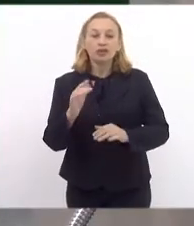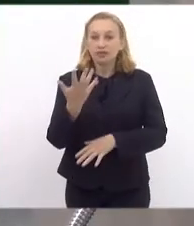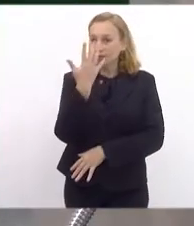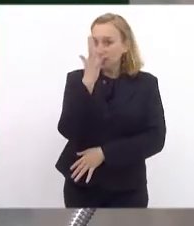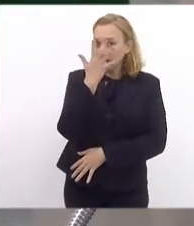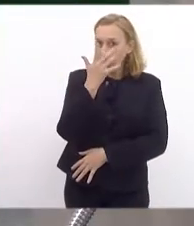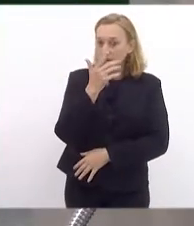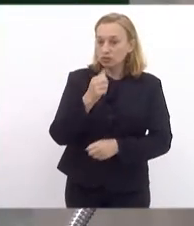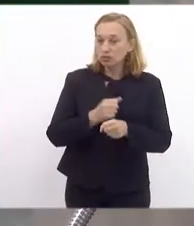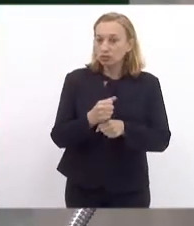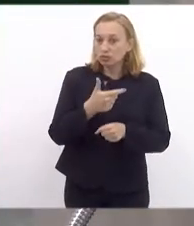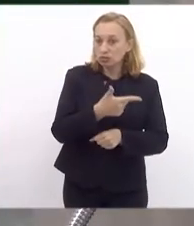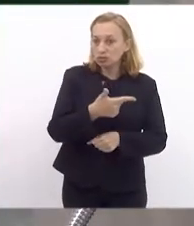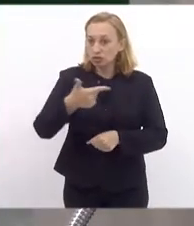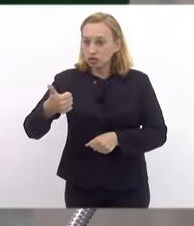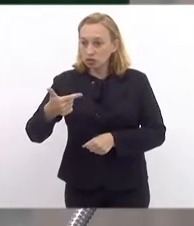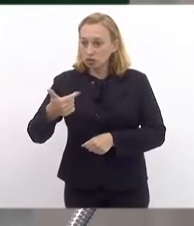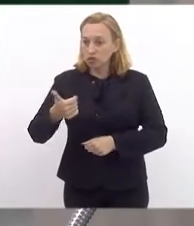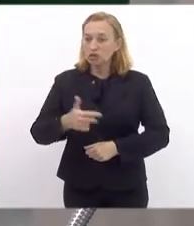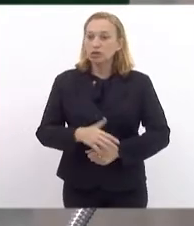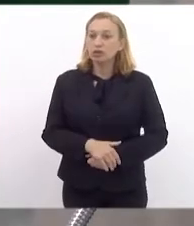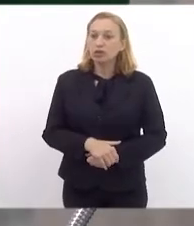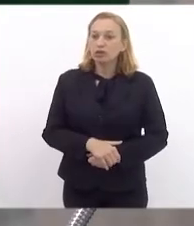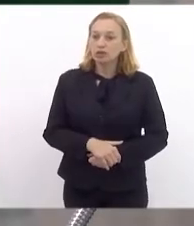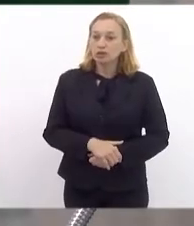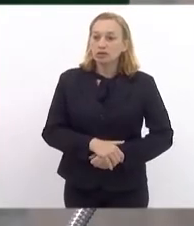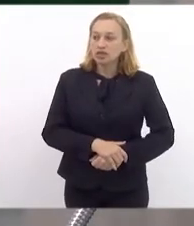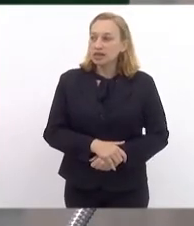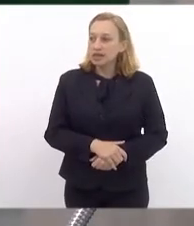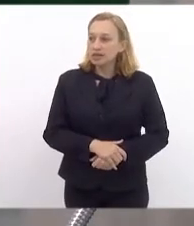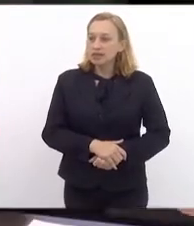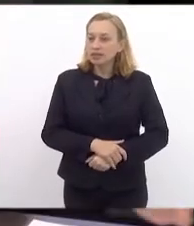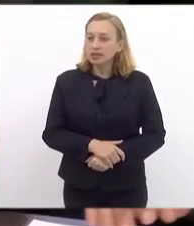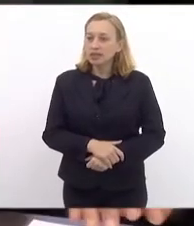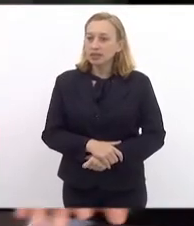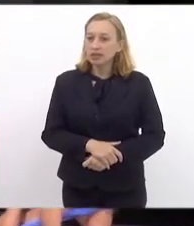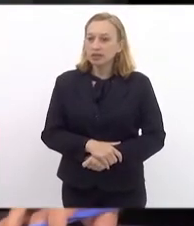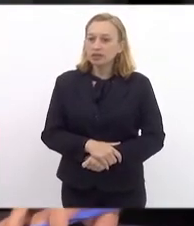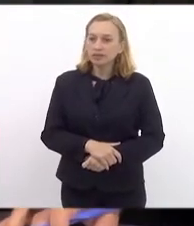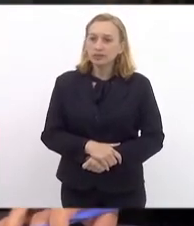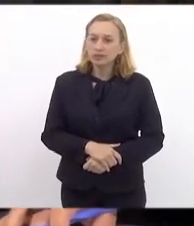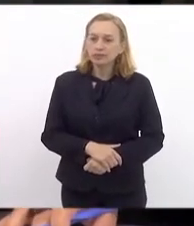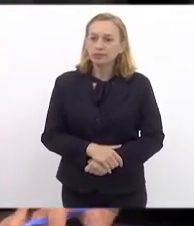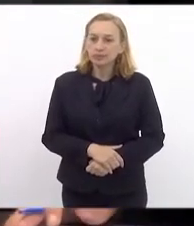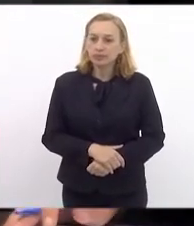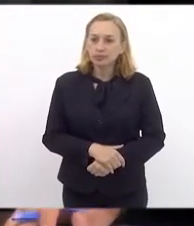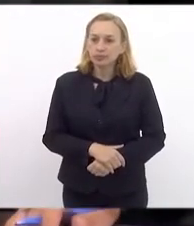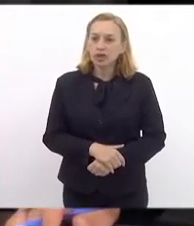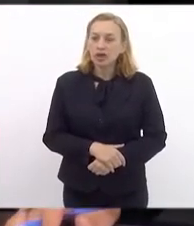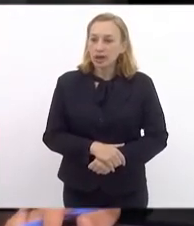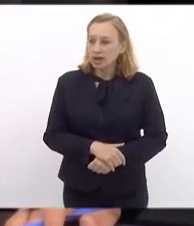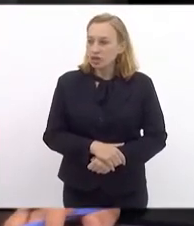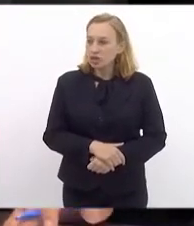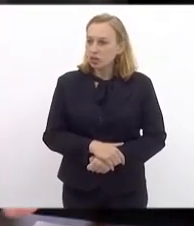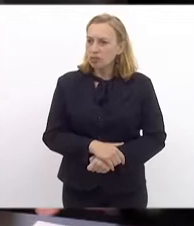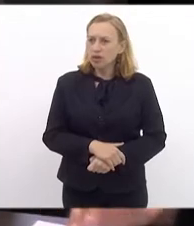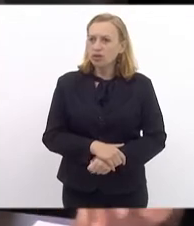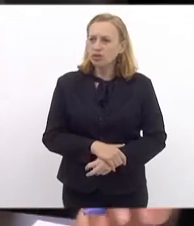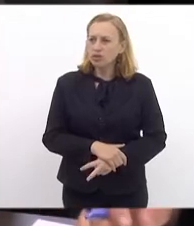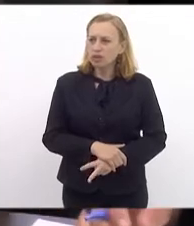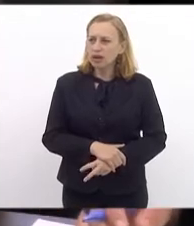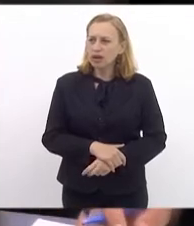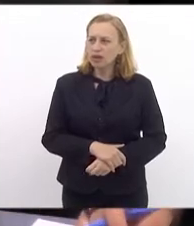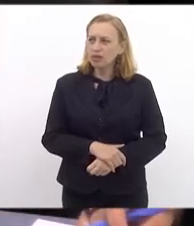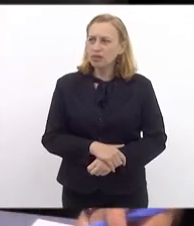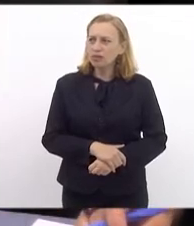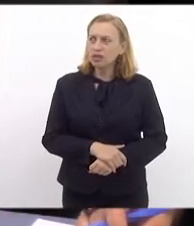de 22 foi só para isso na minha leitura quando ele faz menção ao parágrafo 3º artigo 2º o que ele